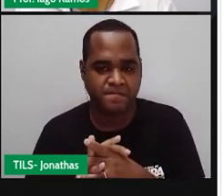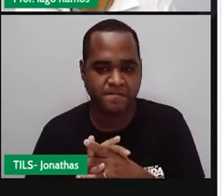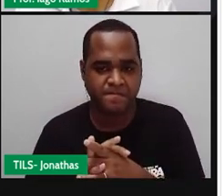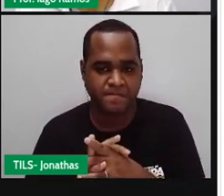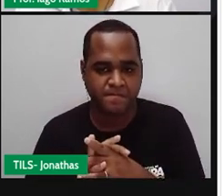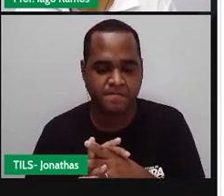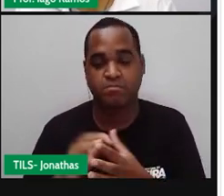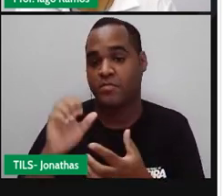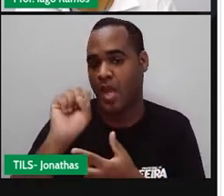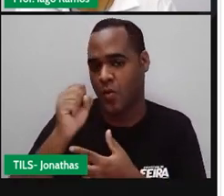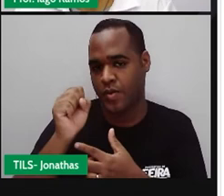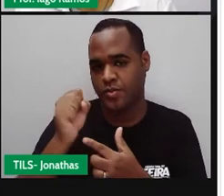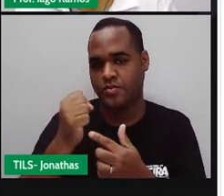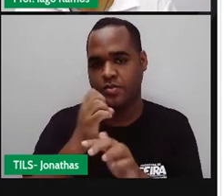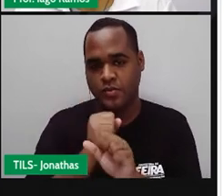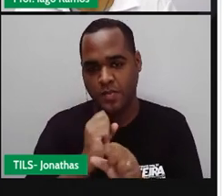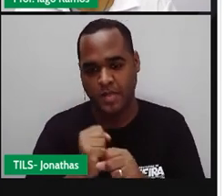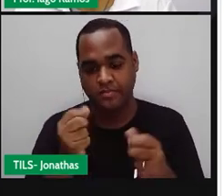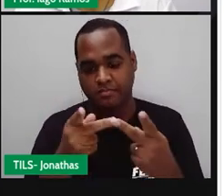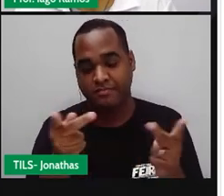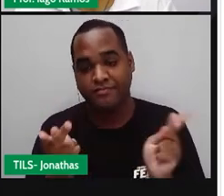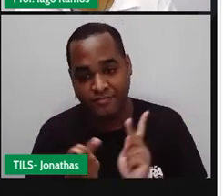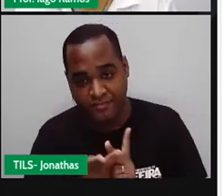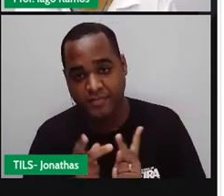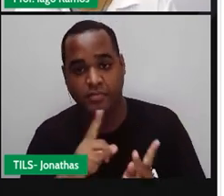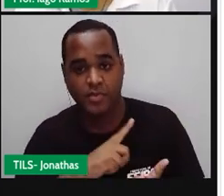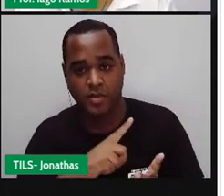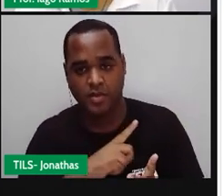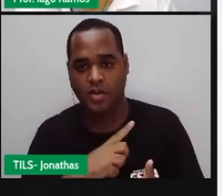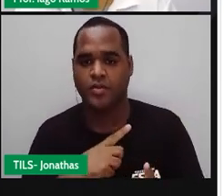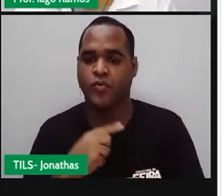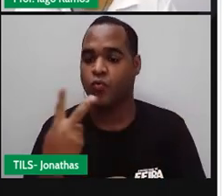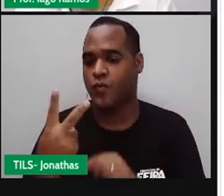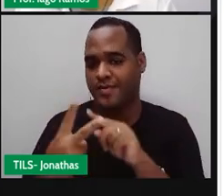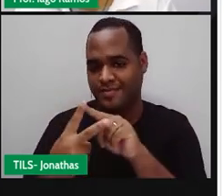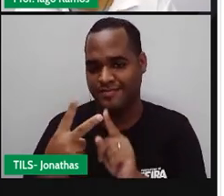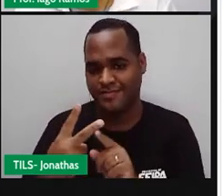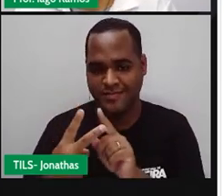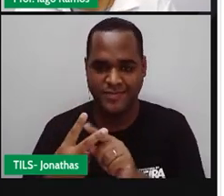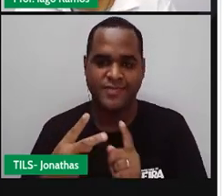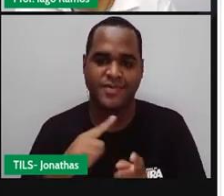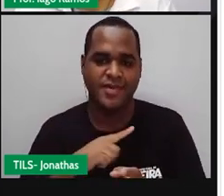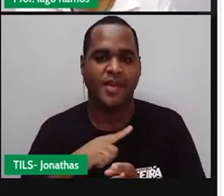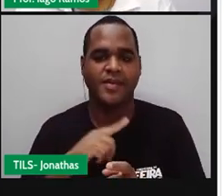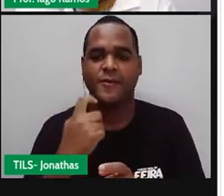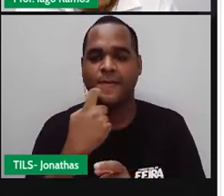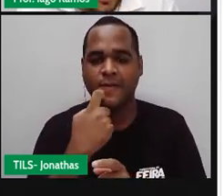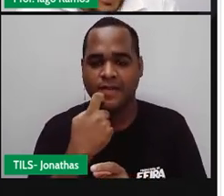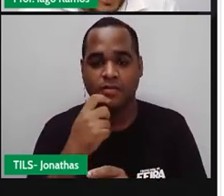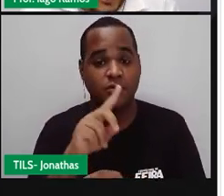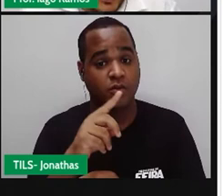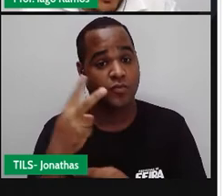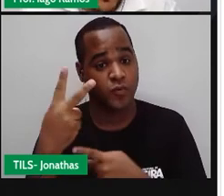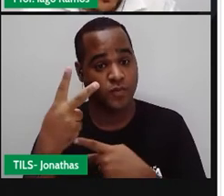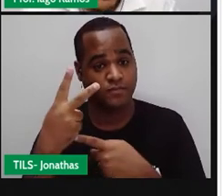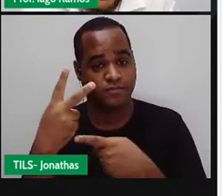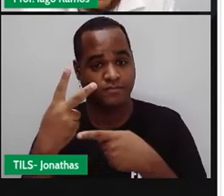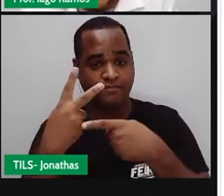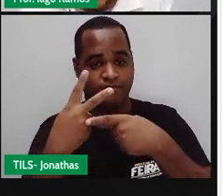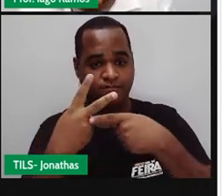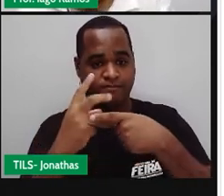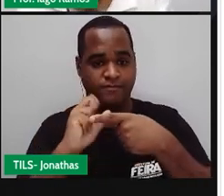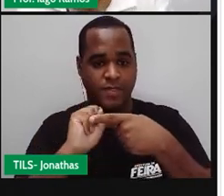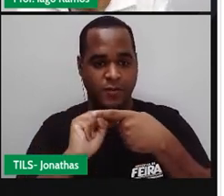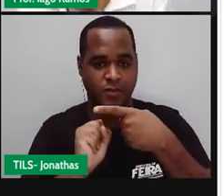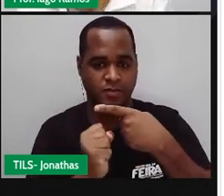pedaços no total que tenha pizza duas são de atum então na forma de fração a gente